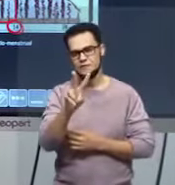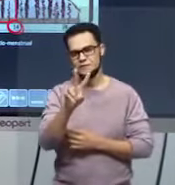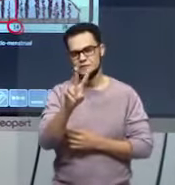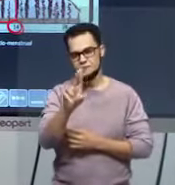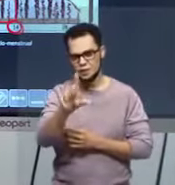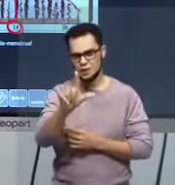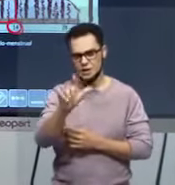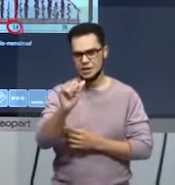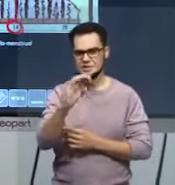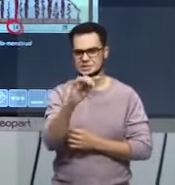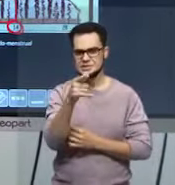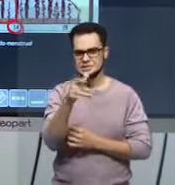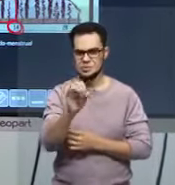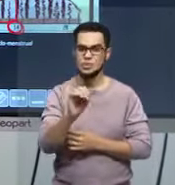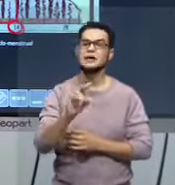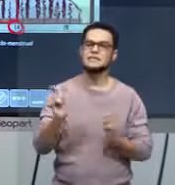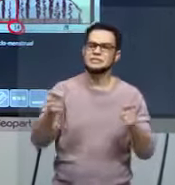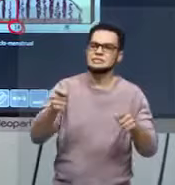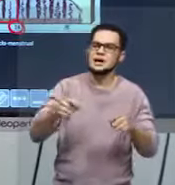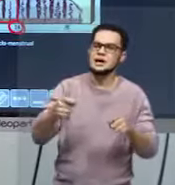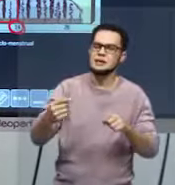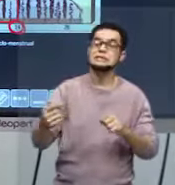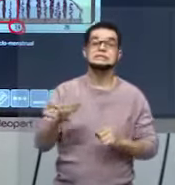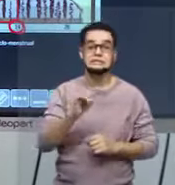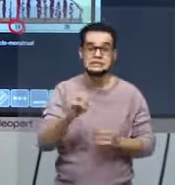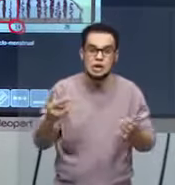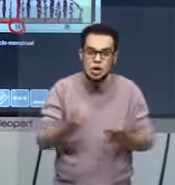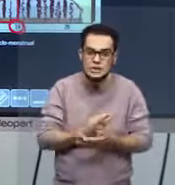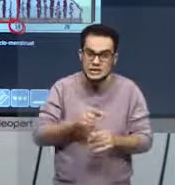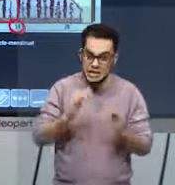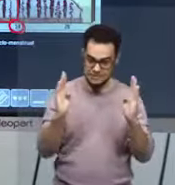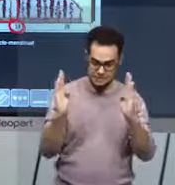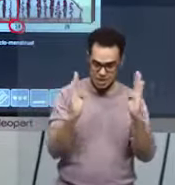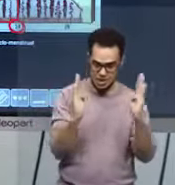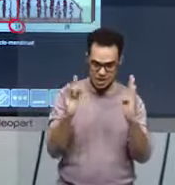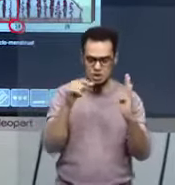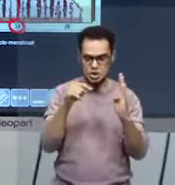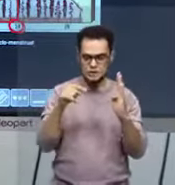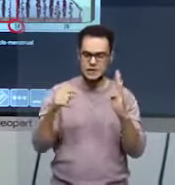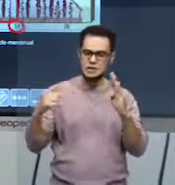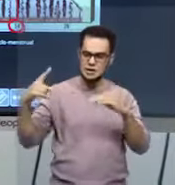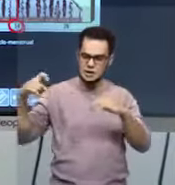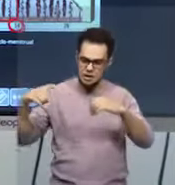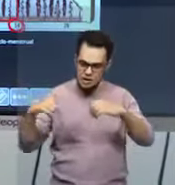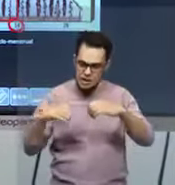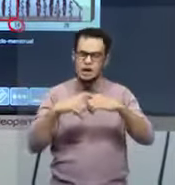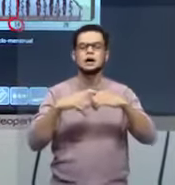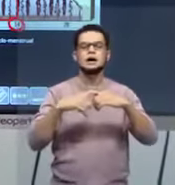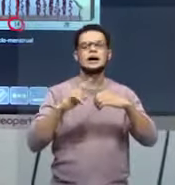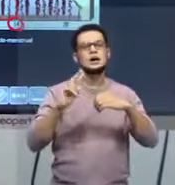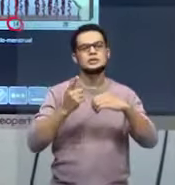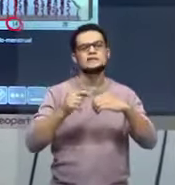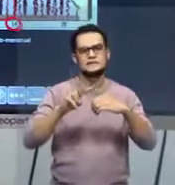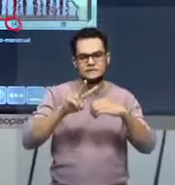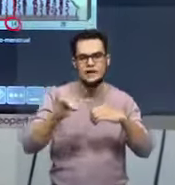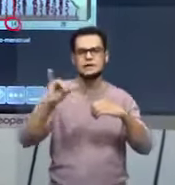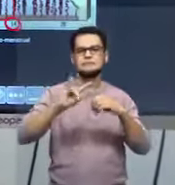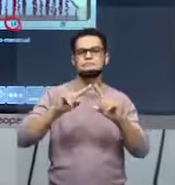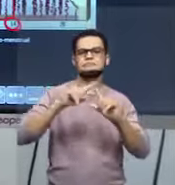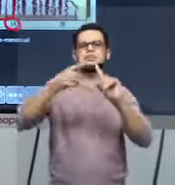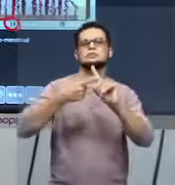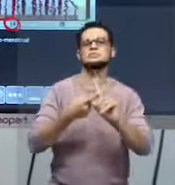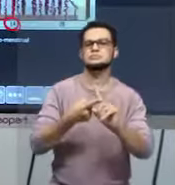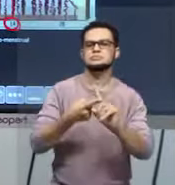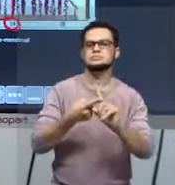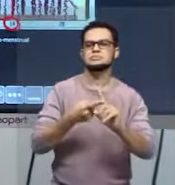haver a fecundação. Se houver encontro com esse espermatozoide, vai haver aí uma fecundação. Então, é esse que é o período fértil. É